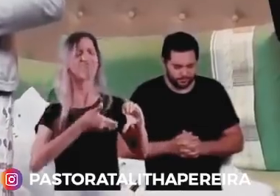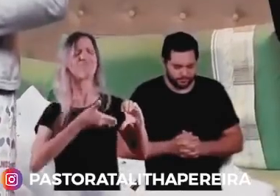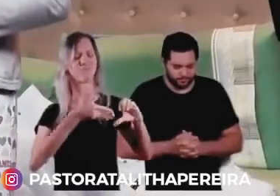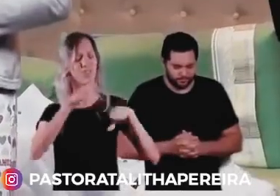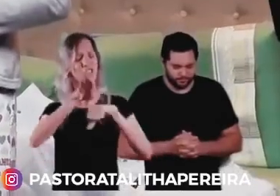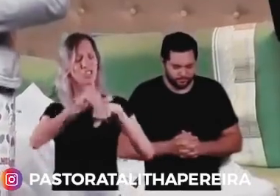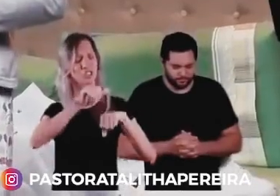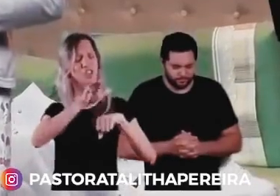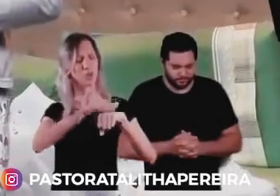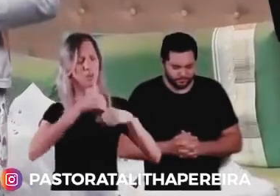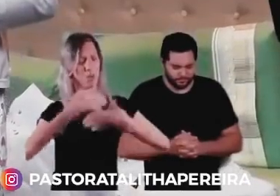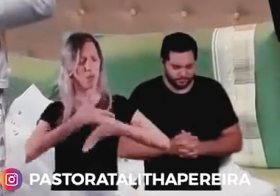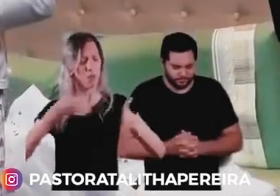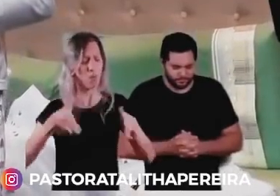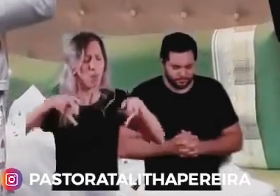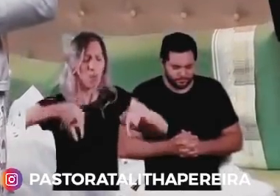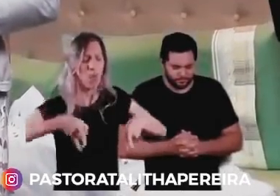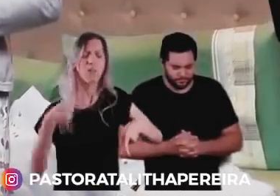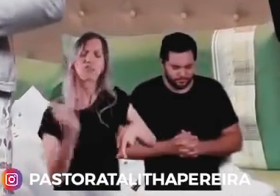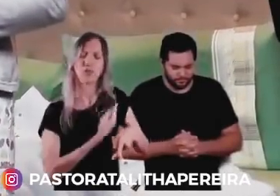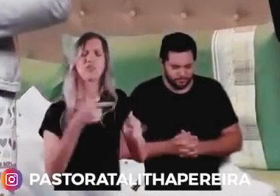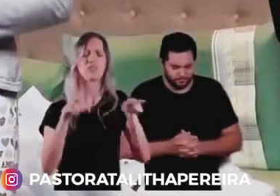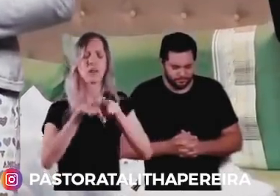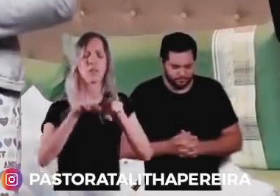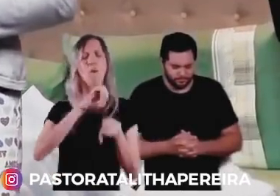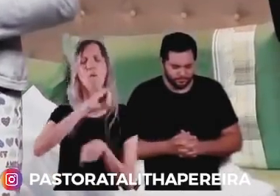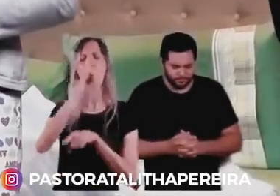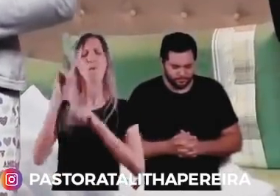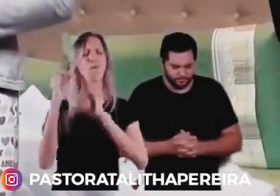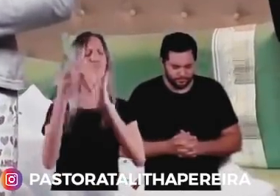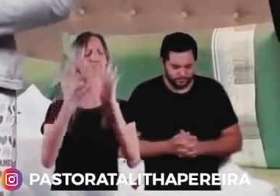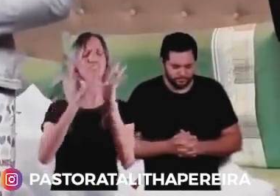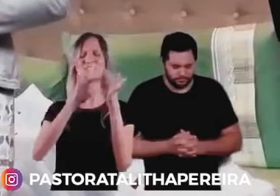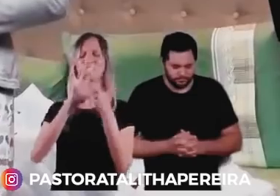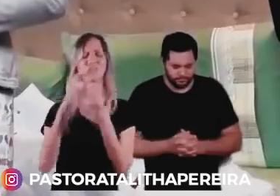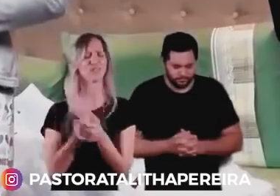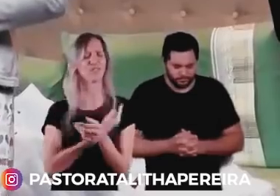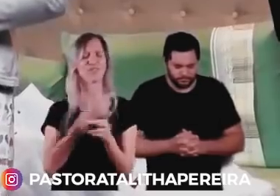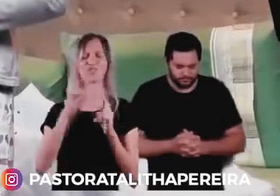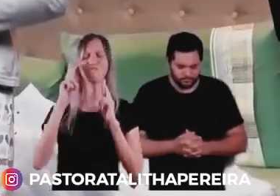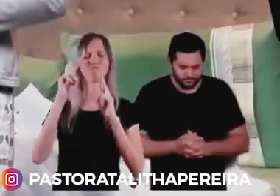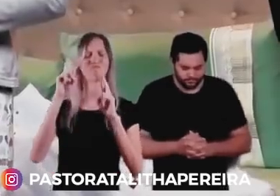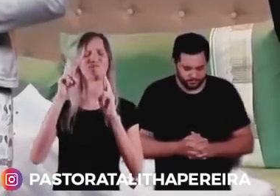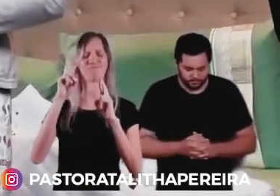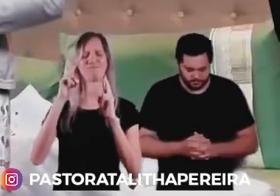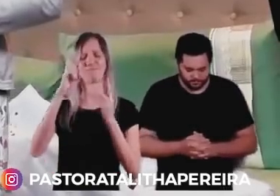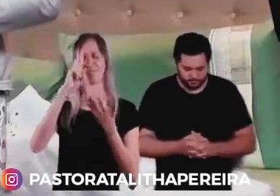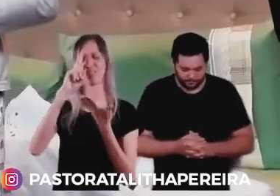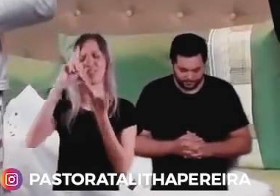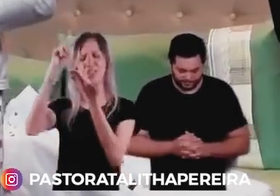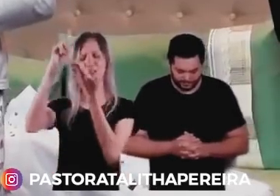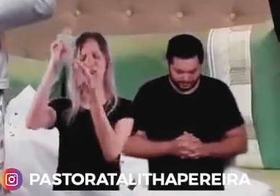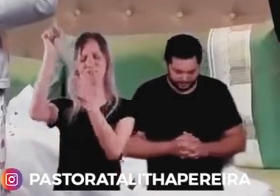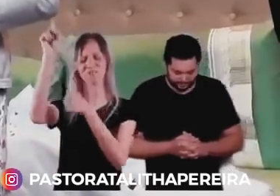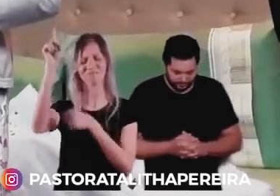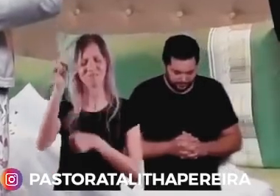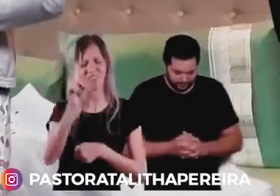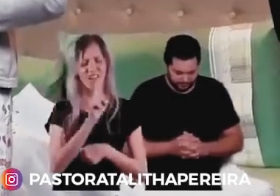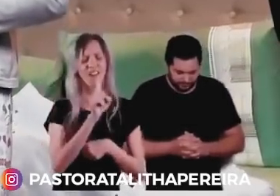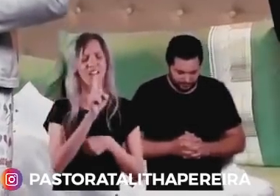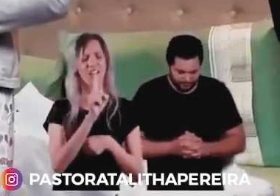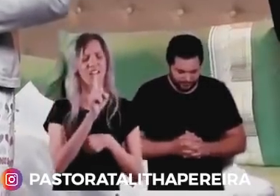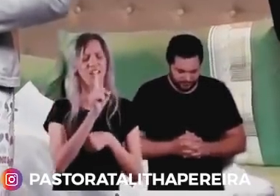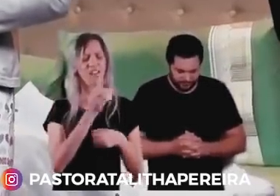do nosso quarto. Oi, Jesus, estamos te esperando no nosso quarto para entregar a